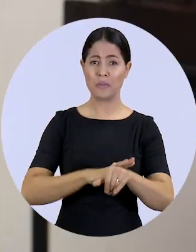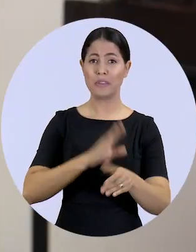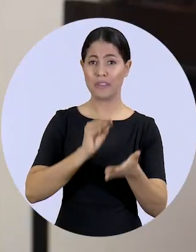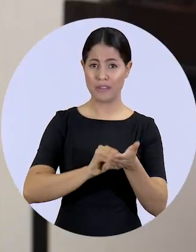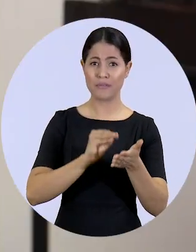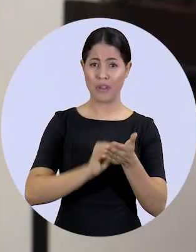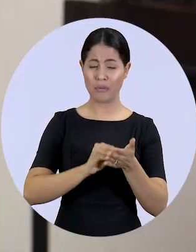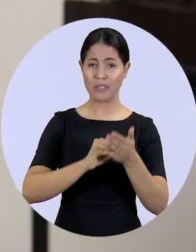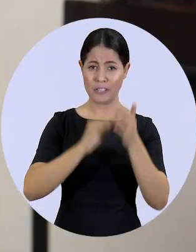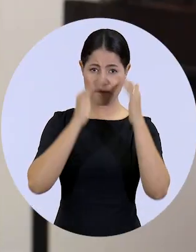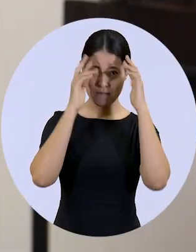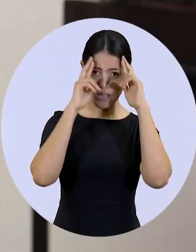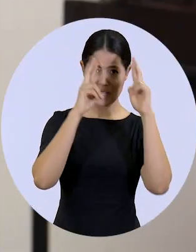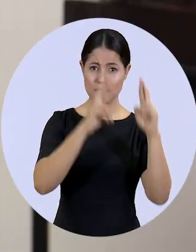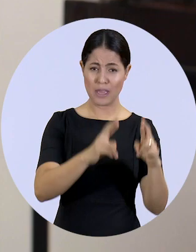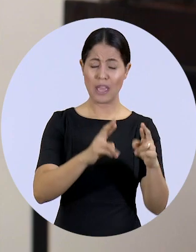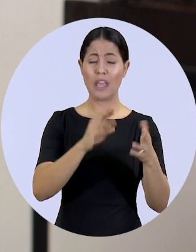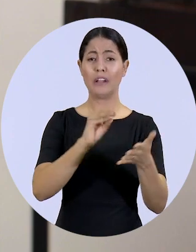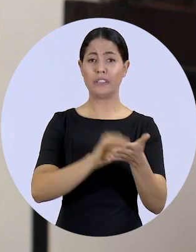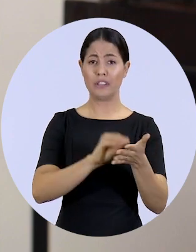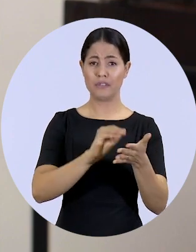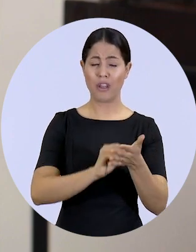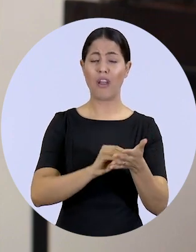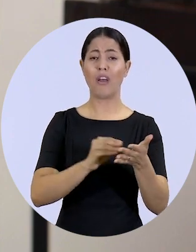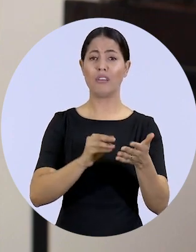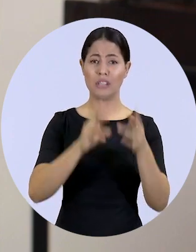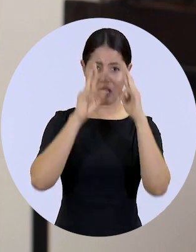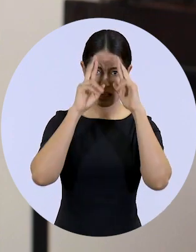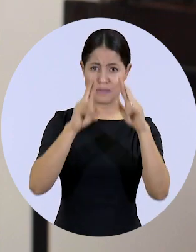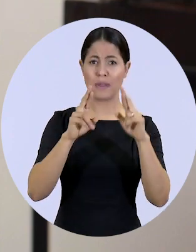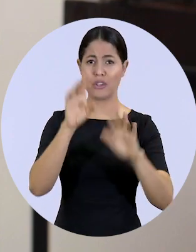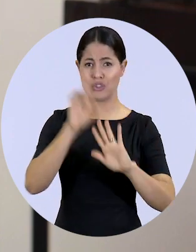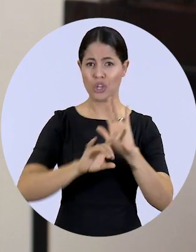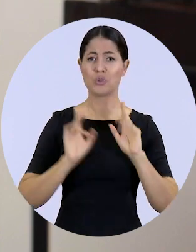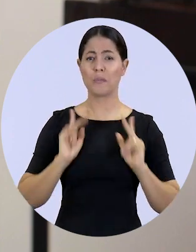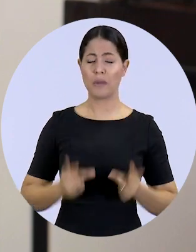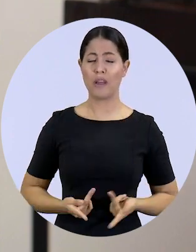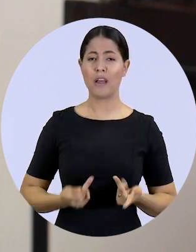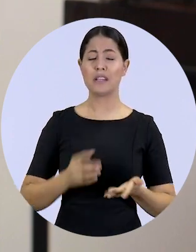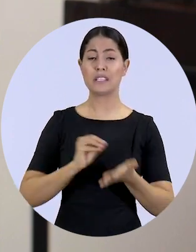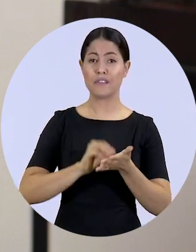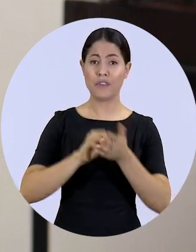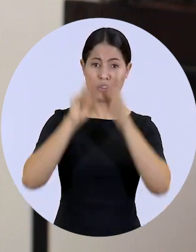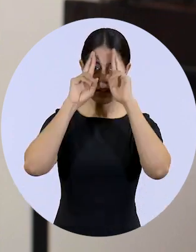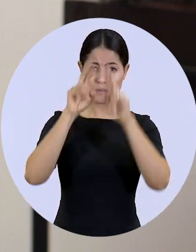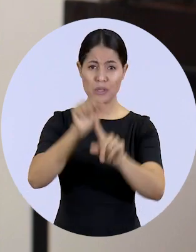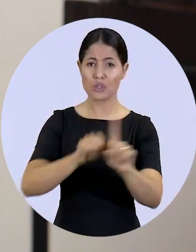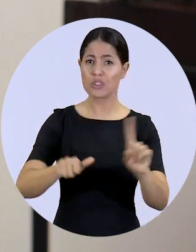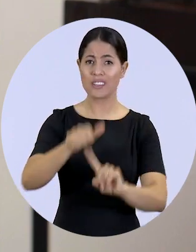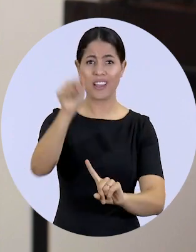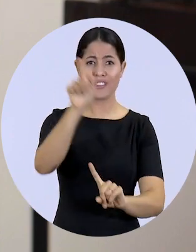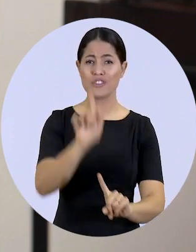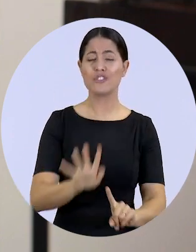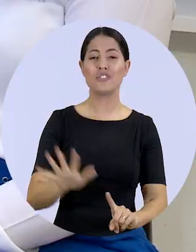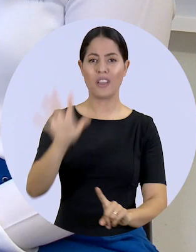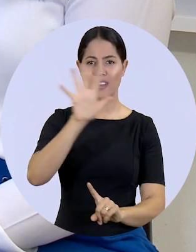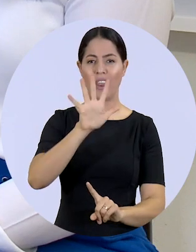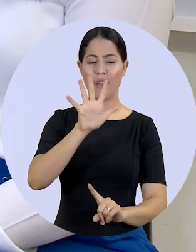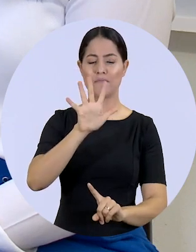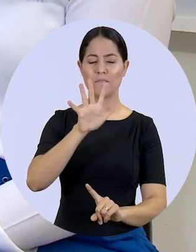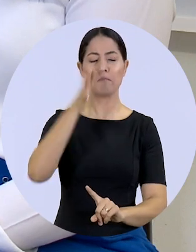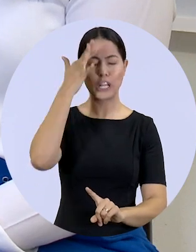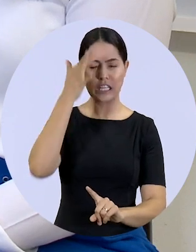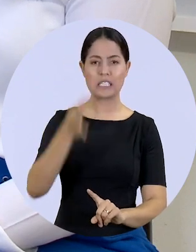de desrespeito à classe dos advogados, de desrespeito aos direitos humanos, de desrespeito à sociedade como um todo,